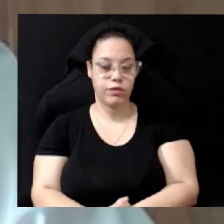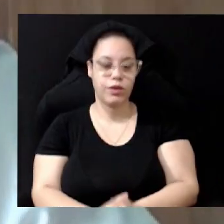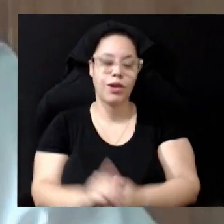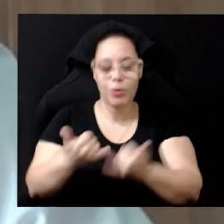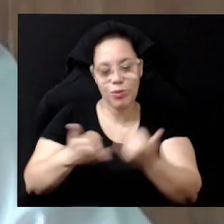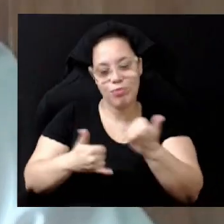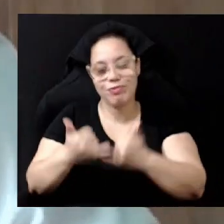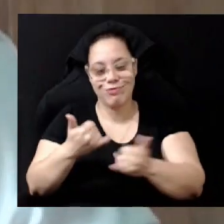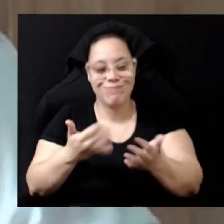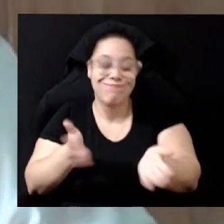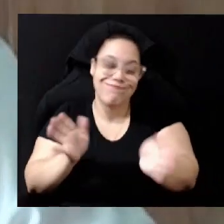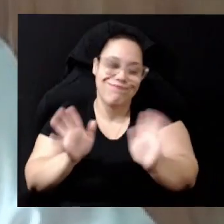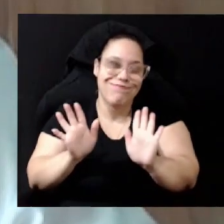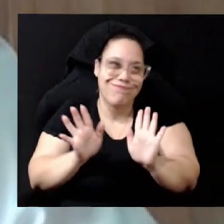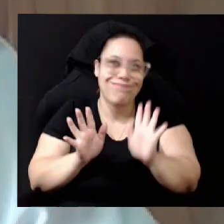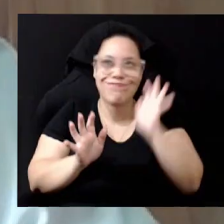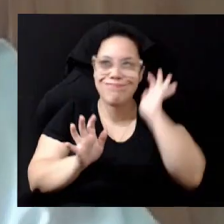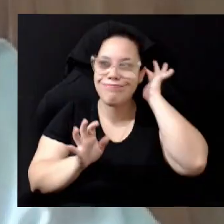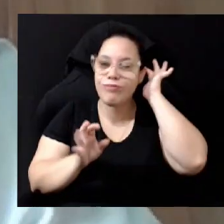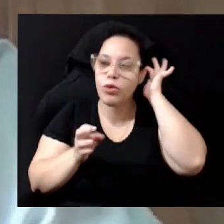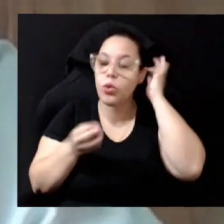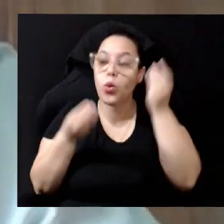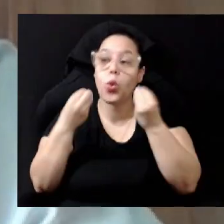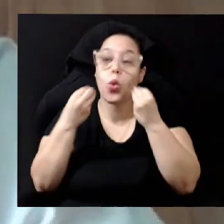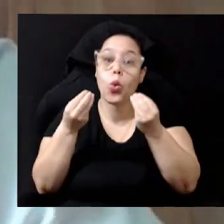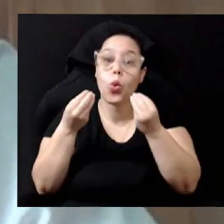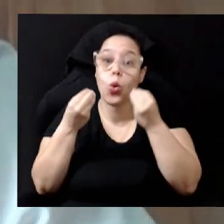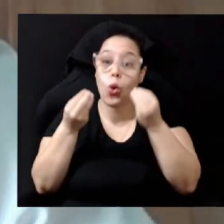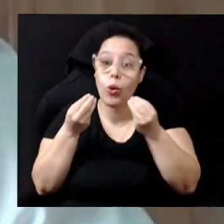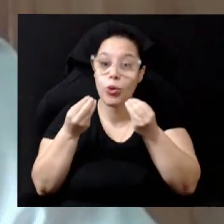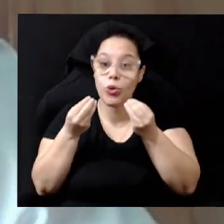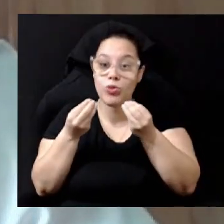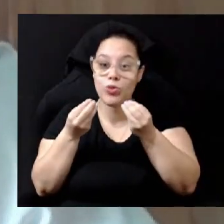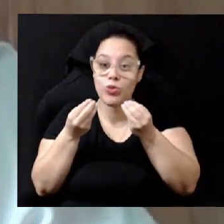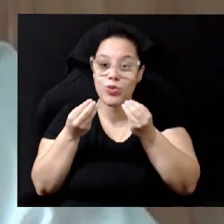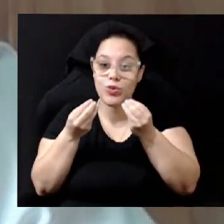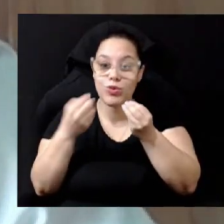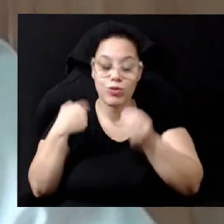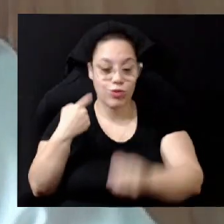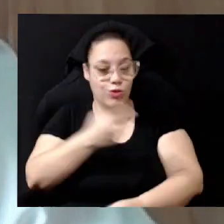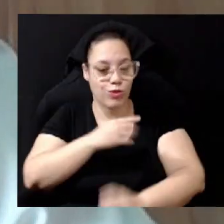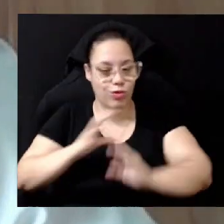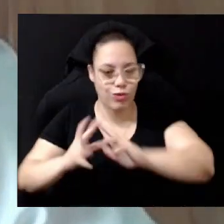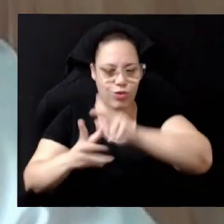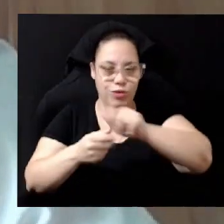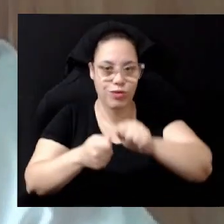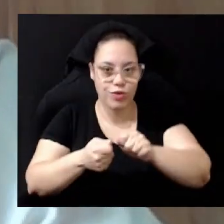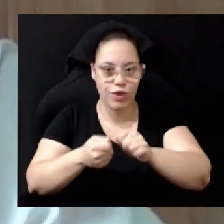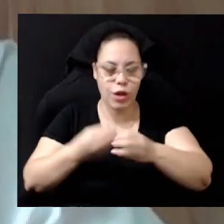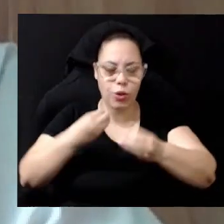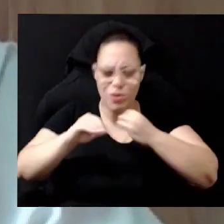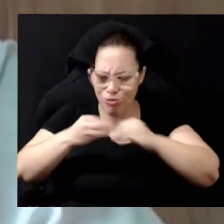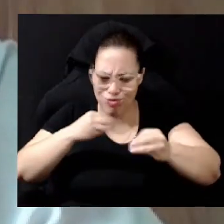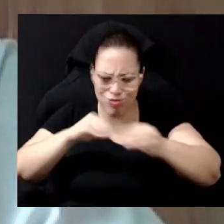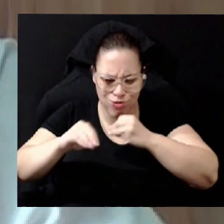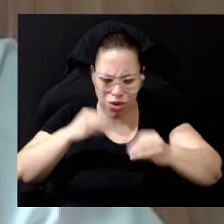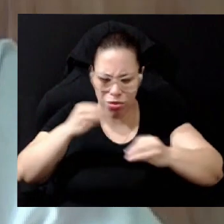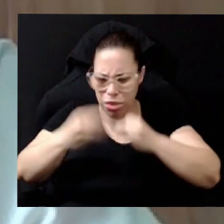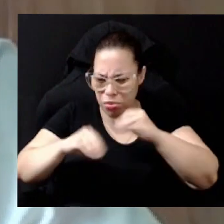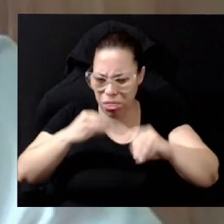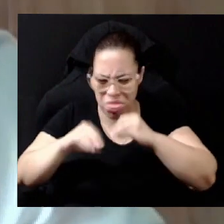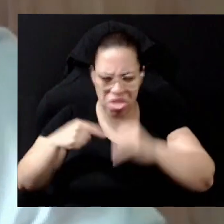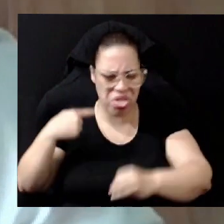uma brincadeira, né, uma ironia. Como assim, no nosso mundo, a gente produz tanto